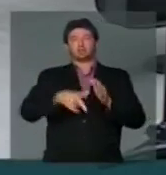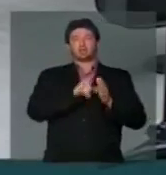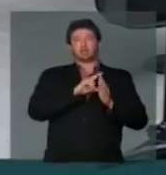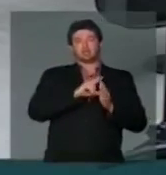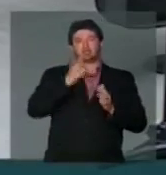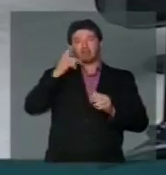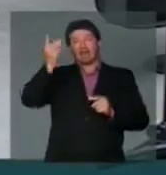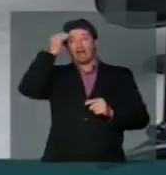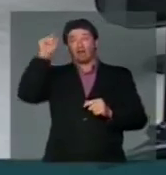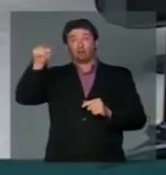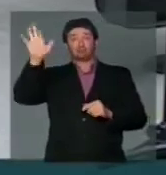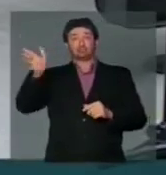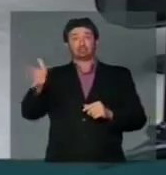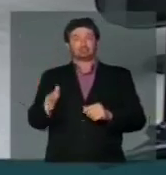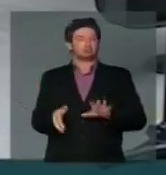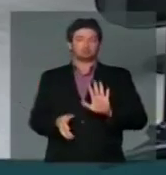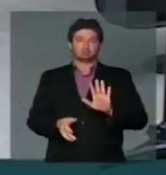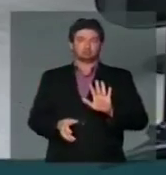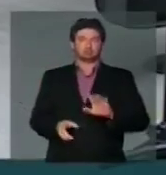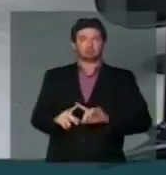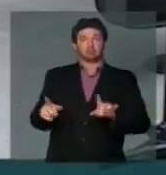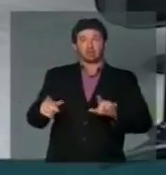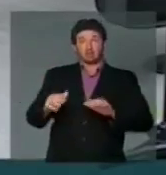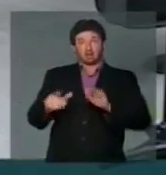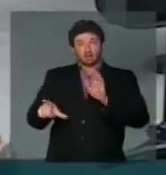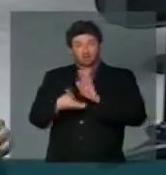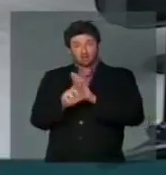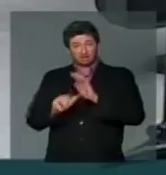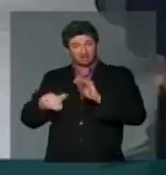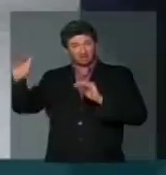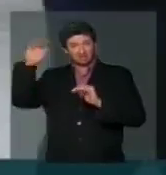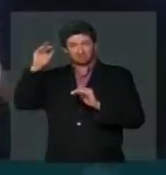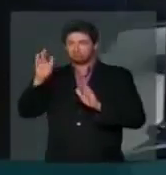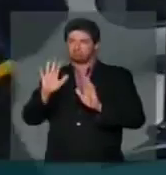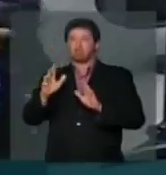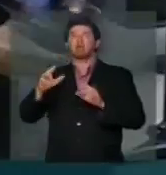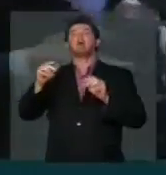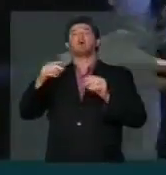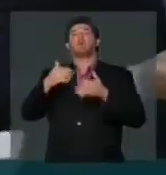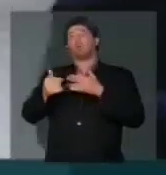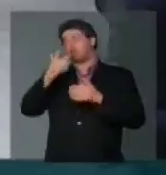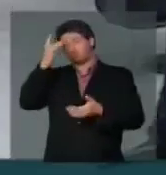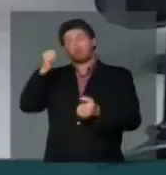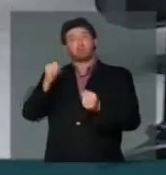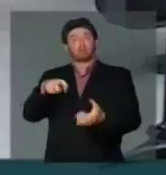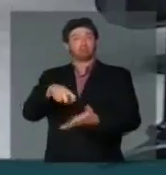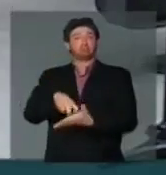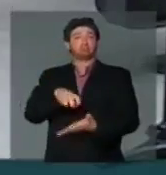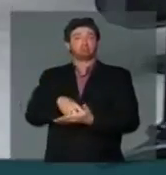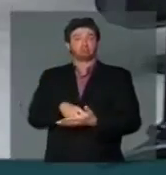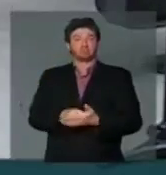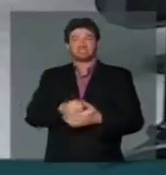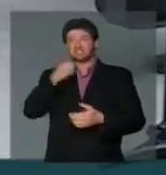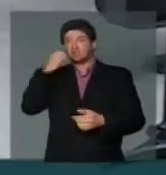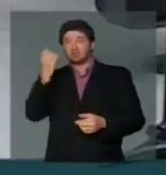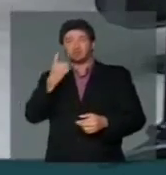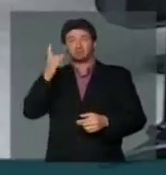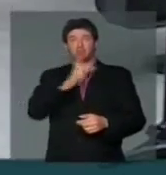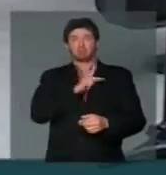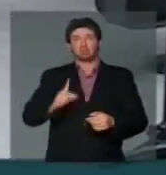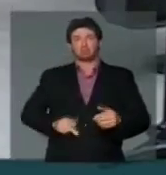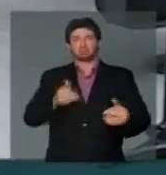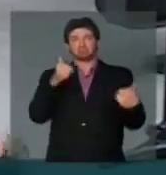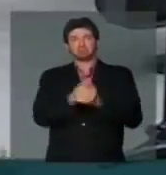pré-julgamento e dizer que alguém já é culpado. Mas também ninguém está acima da lei. Ninguém é inimputável. seja deputado, senador ou até a